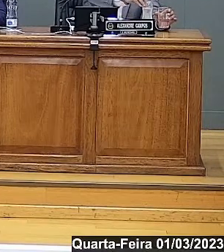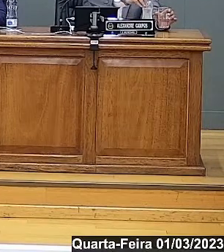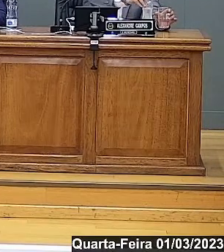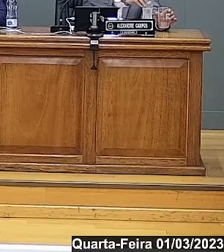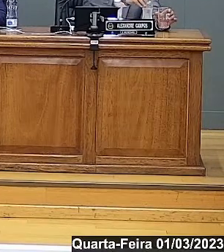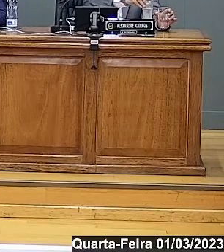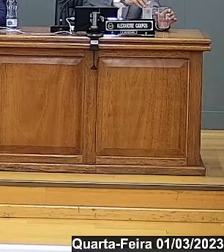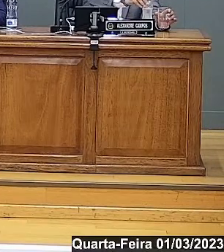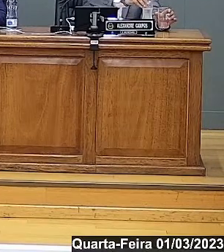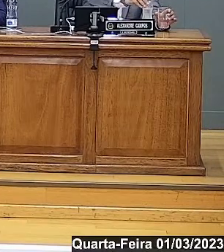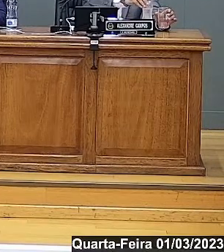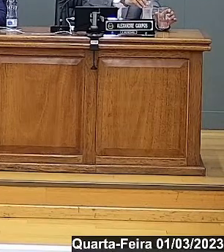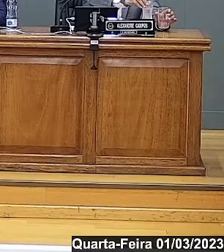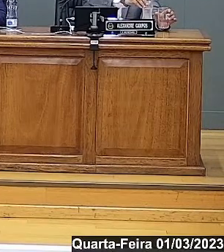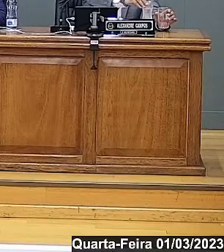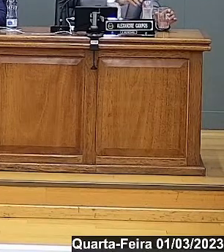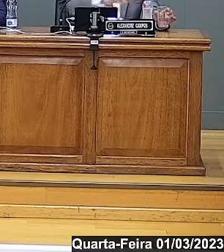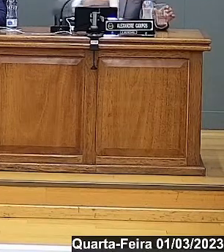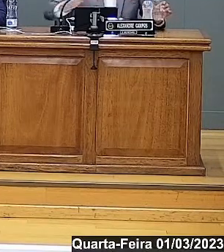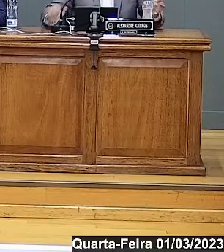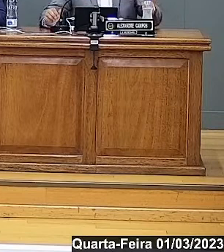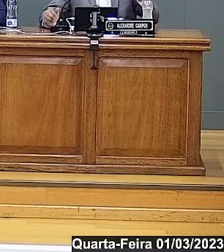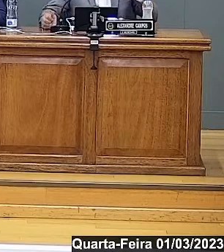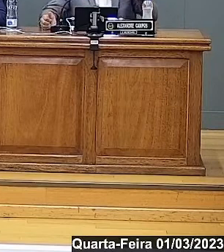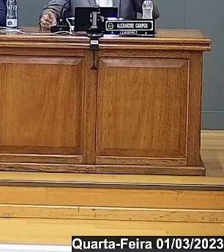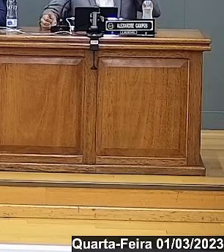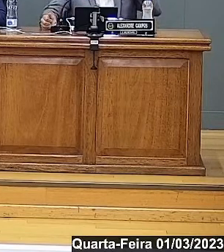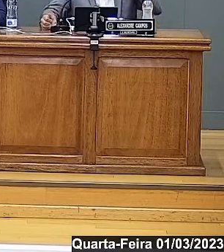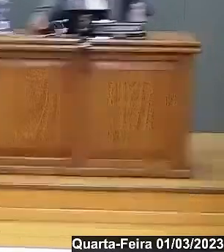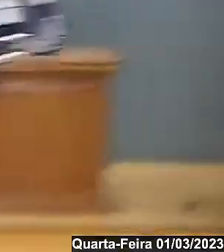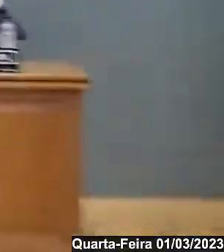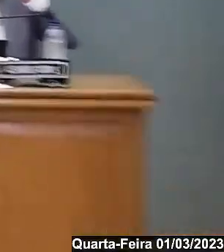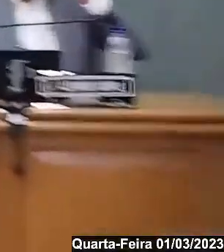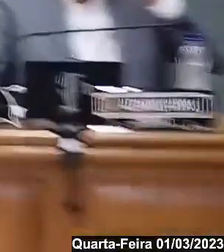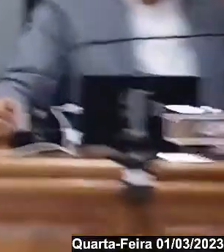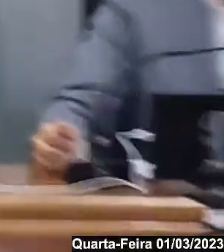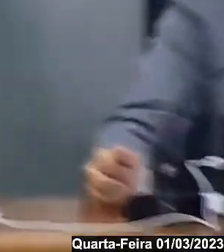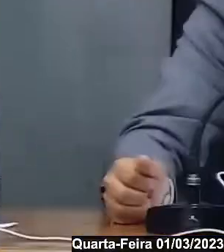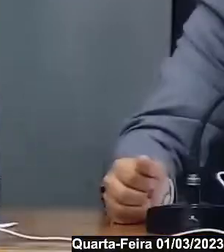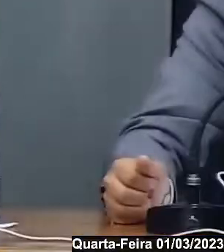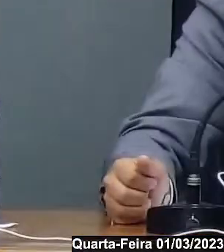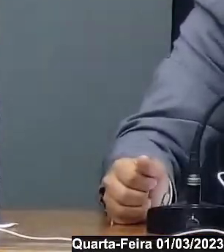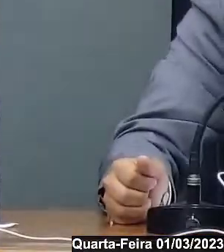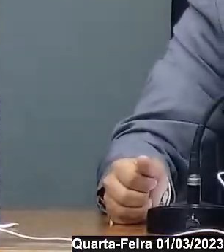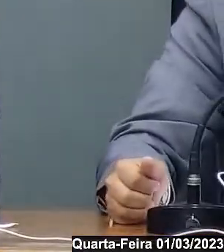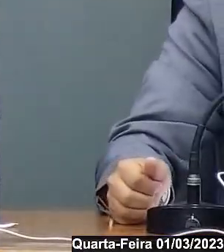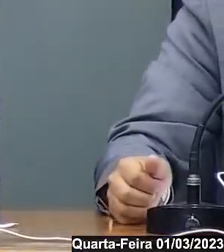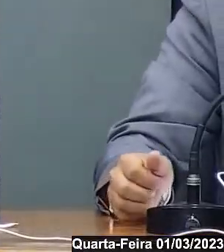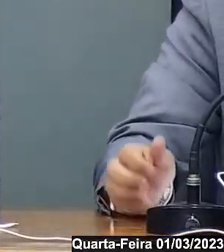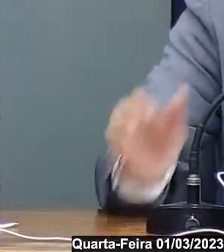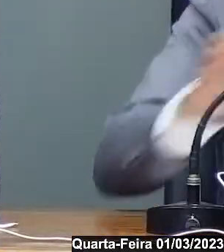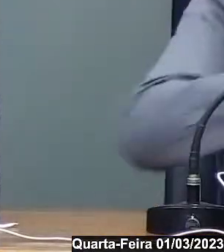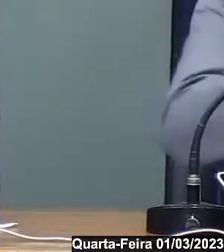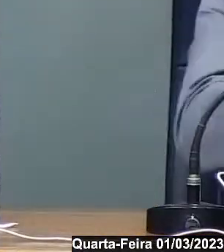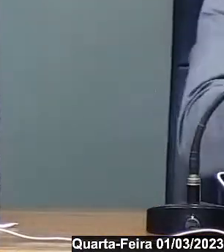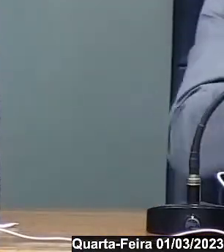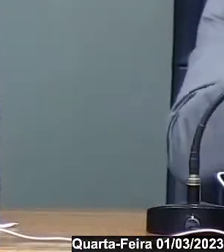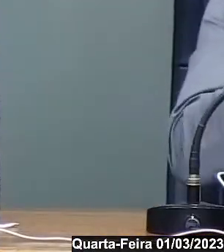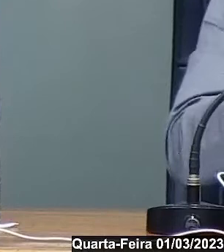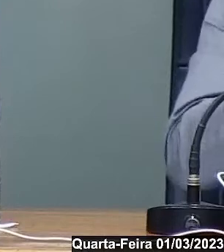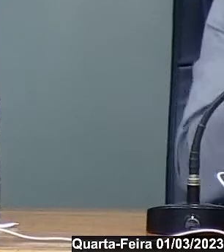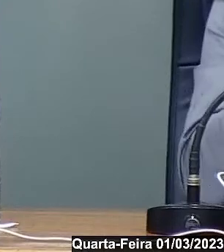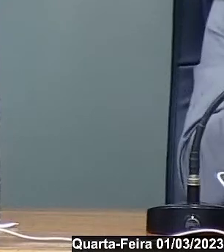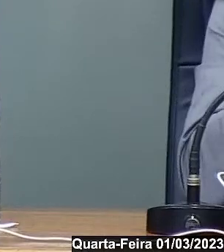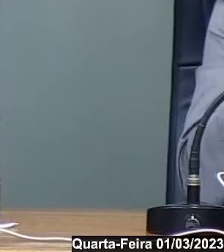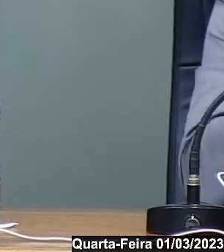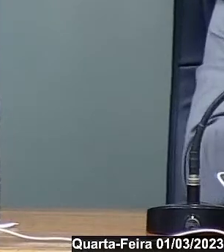Artes, Estado de São Paulo, no plenário Mestre Gama, situado na rua Marcelino Pinto Teixeira, número